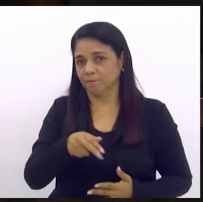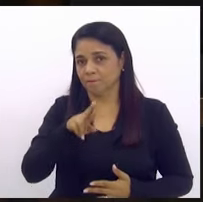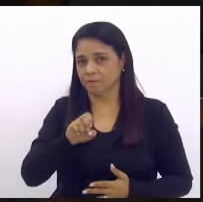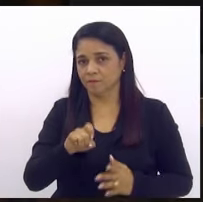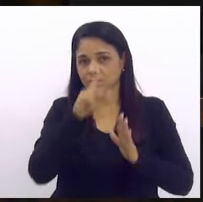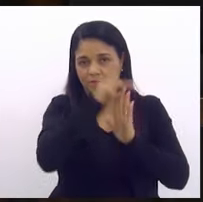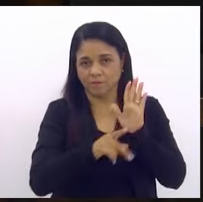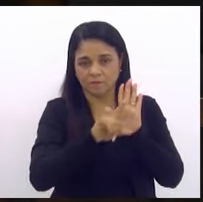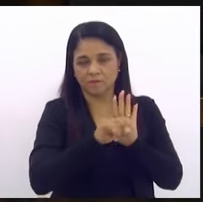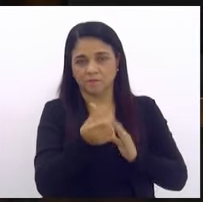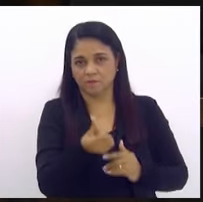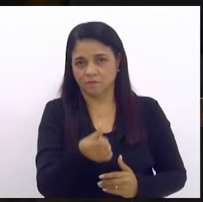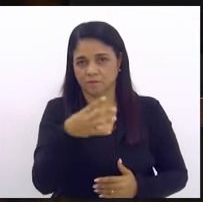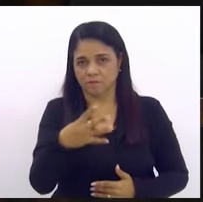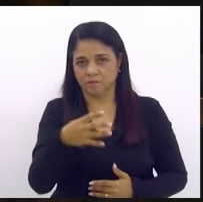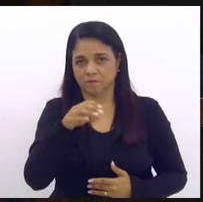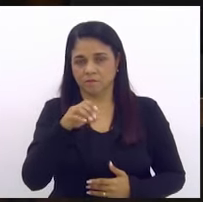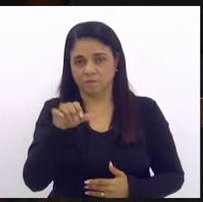número